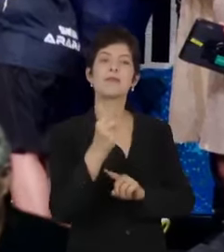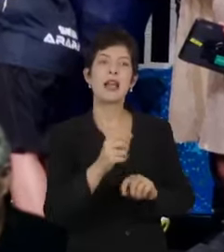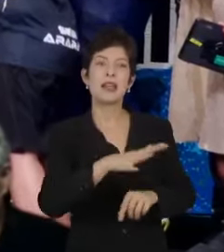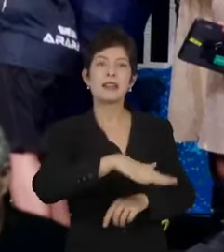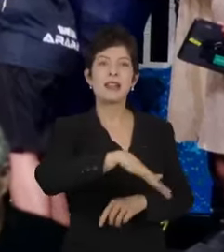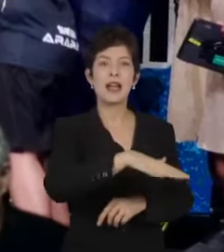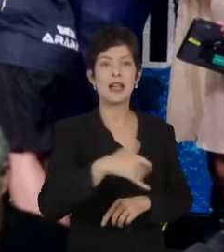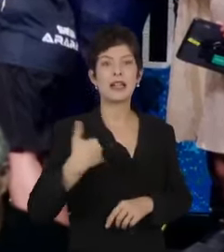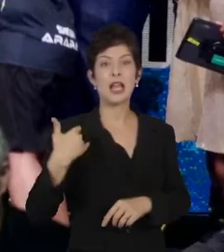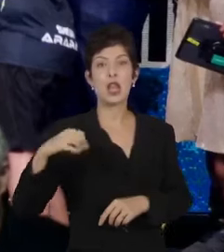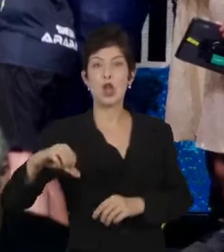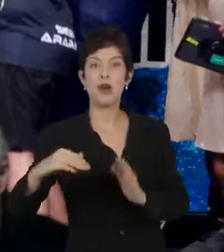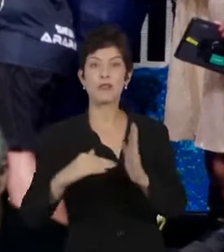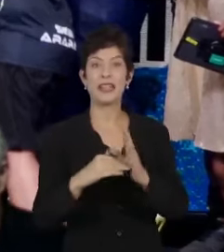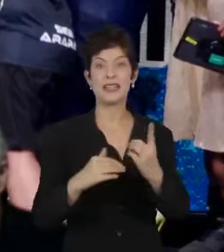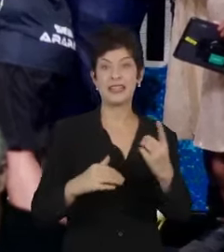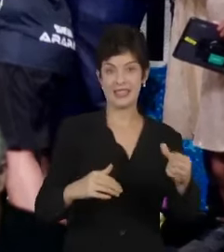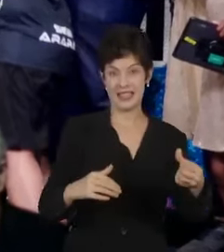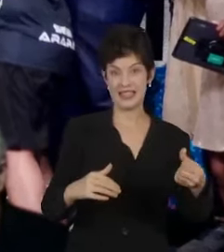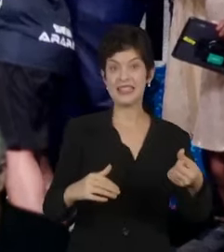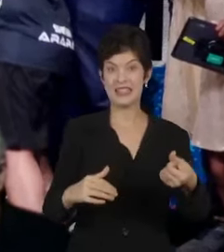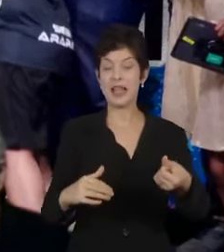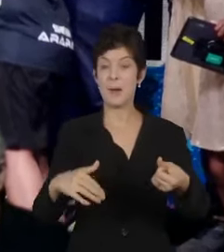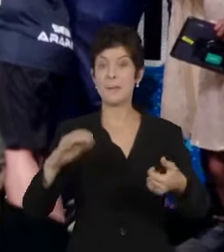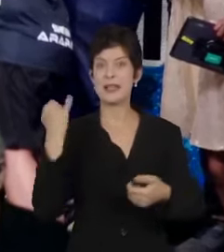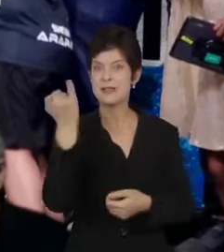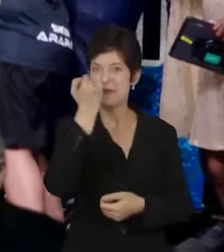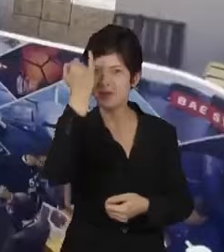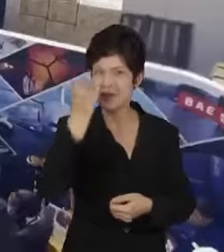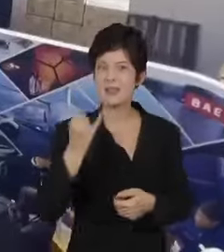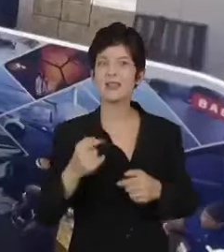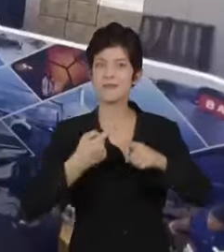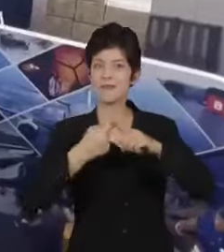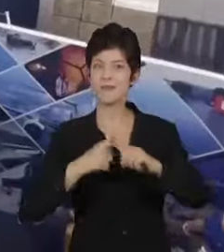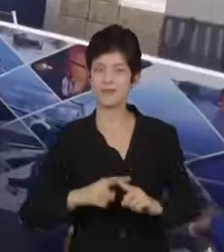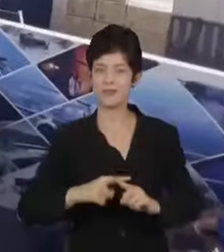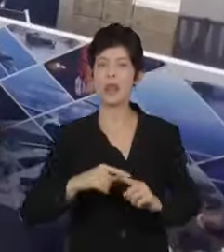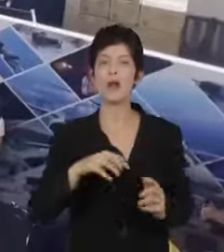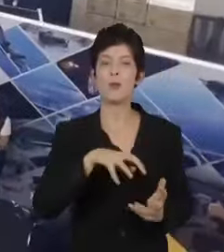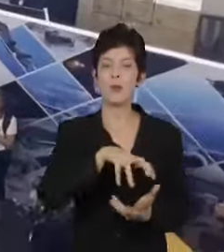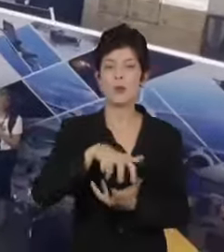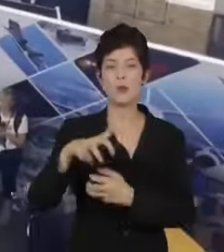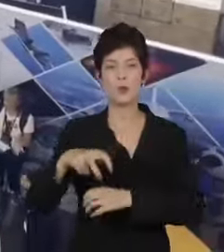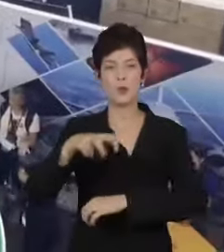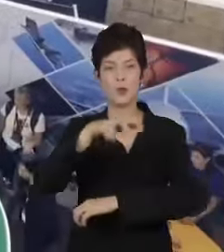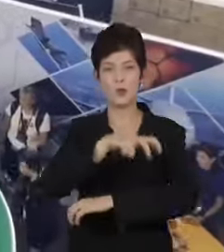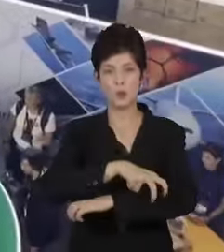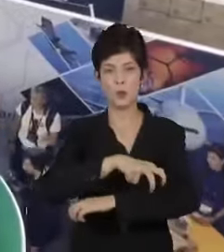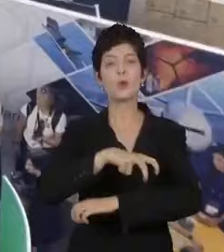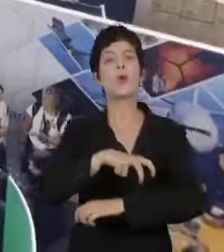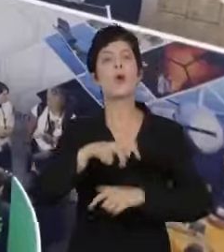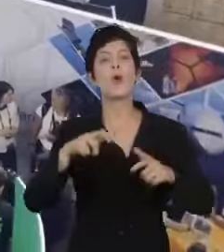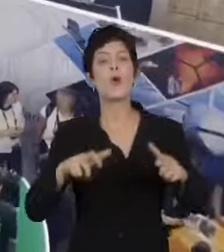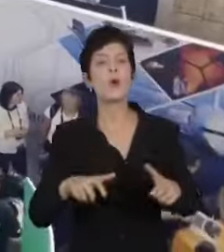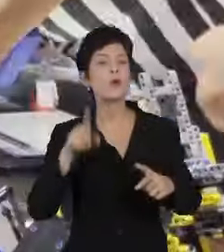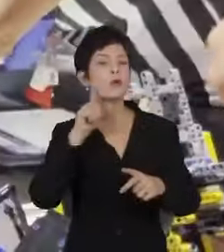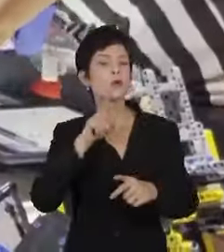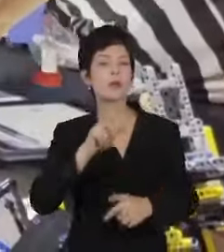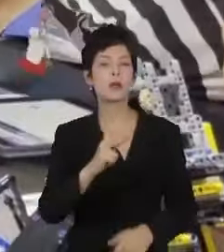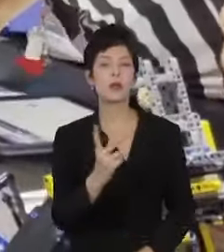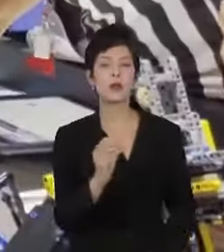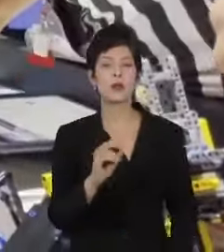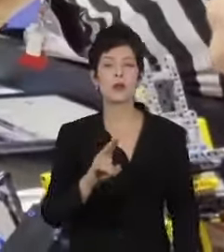de 9 a 16 anos, uma das mais importantes do torneio. O Mundial de Robótica, realizado em Houston, nos Estados